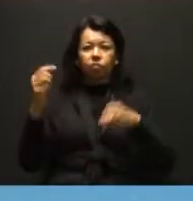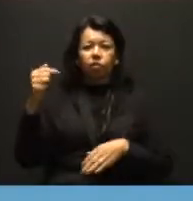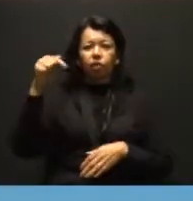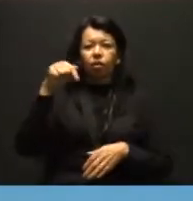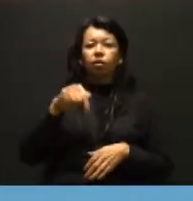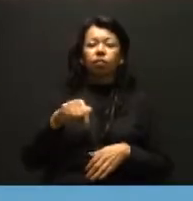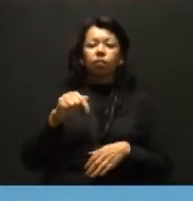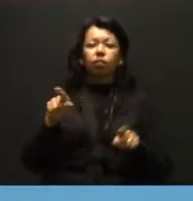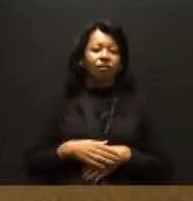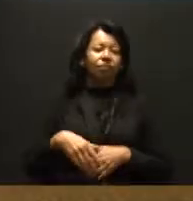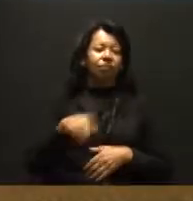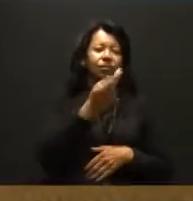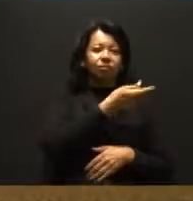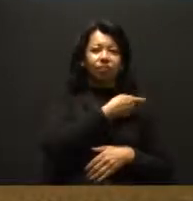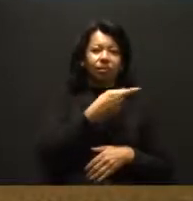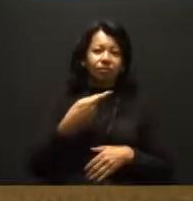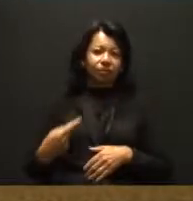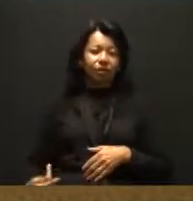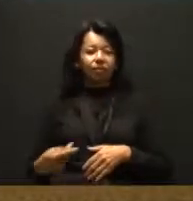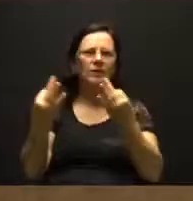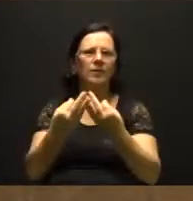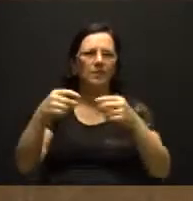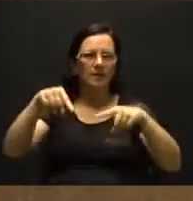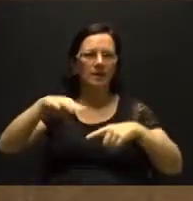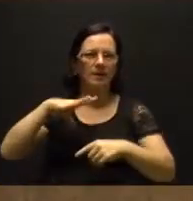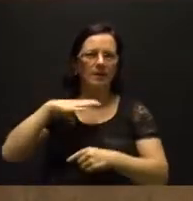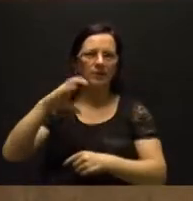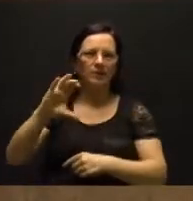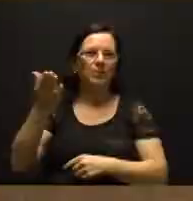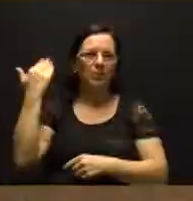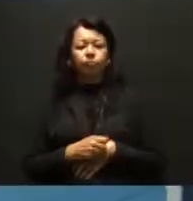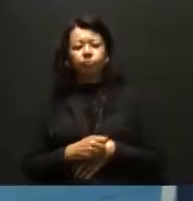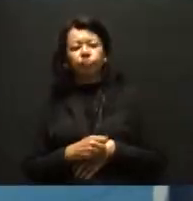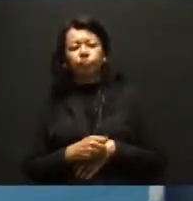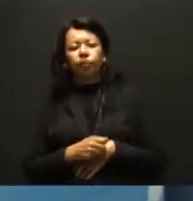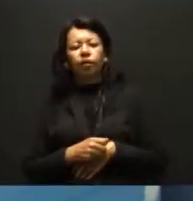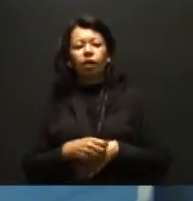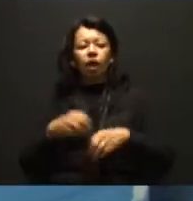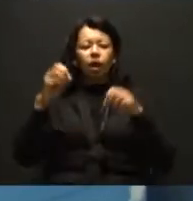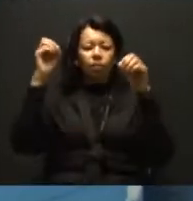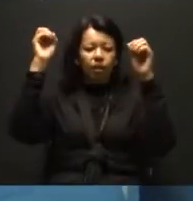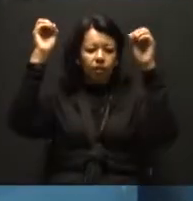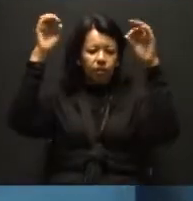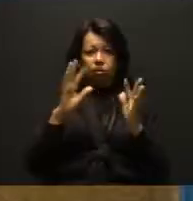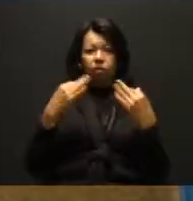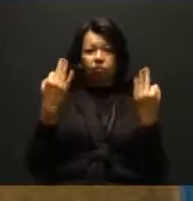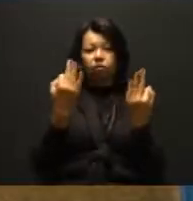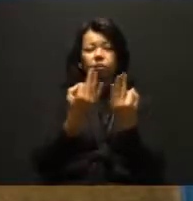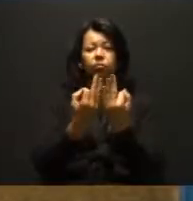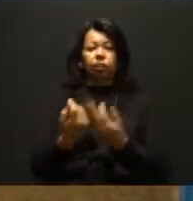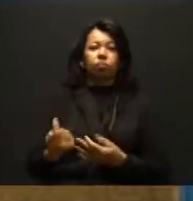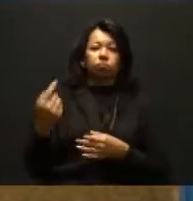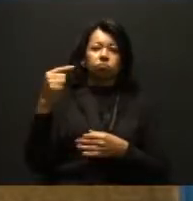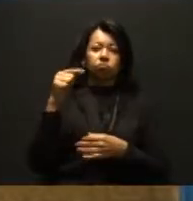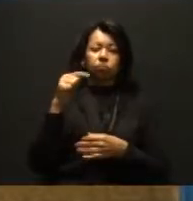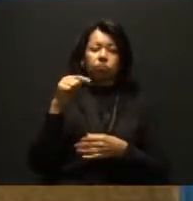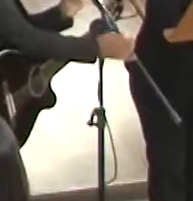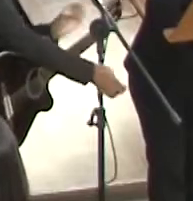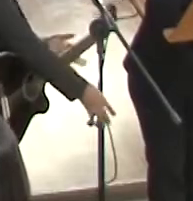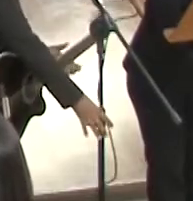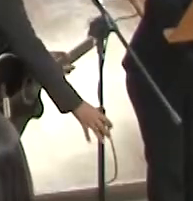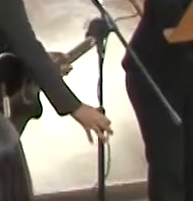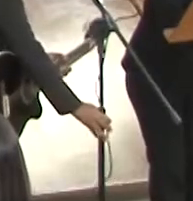gente vê e representantes do poder executivo e legislativo o povo que presente pastores de outras igrejas